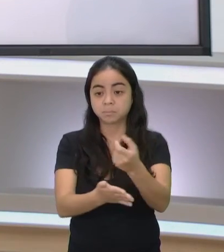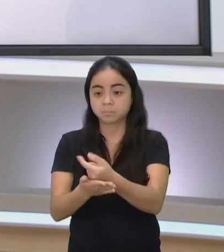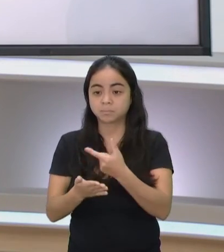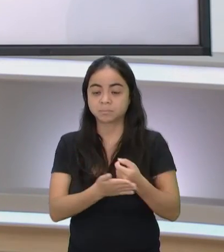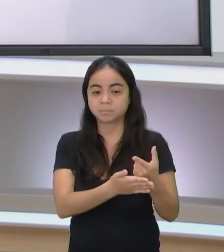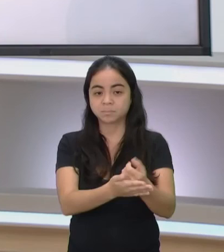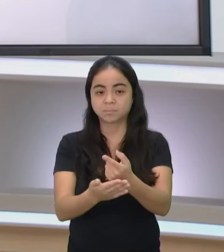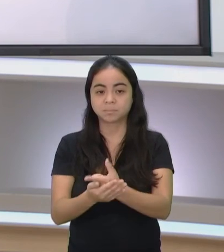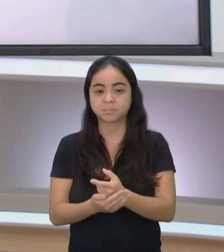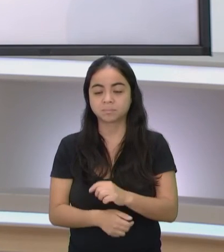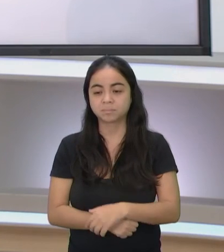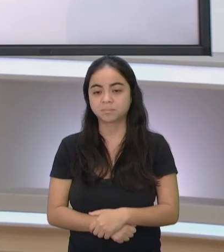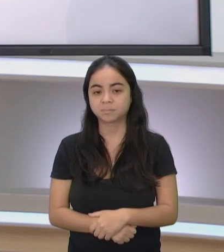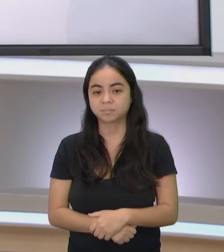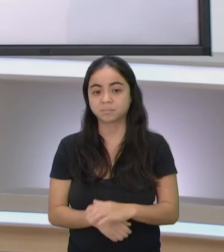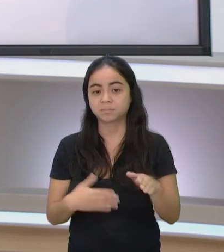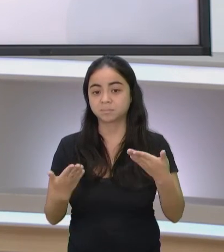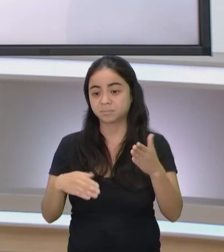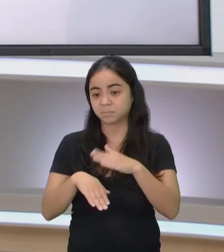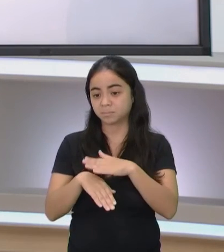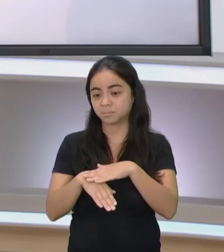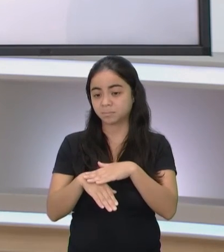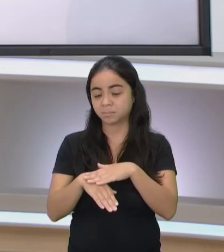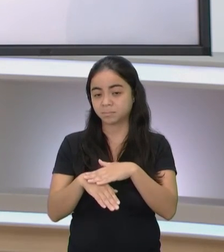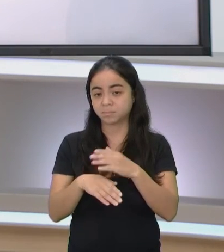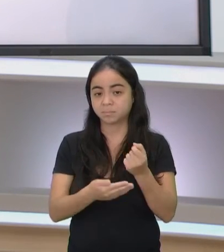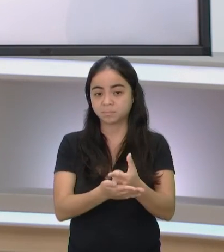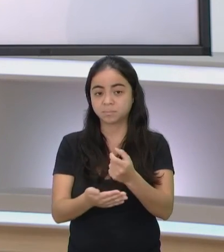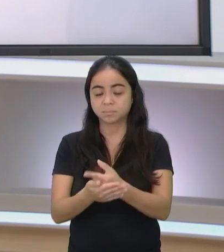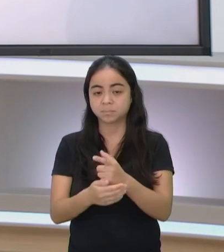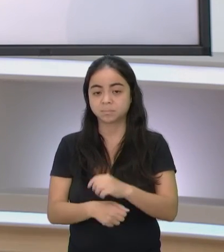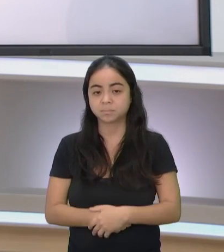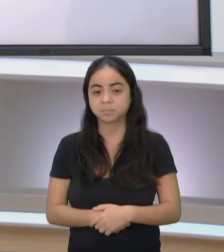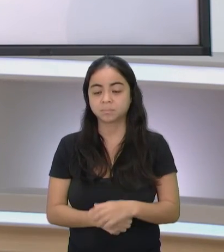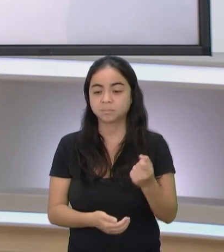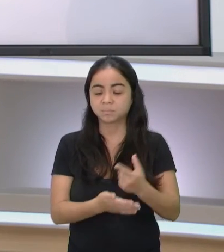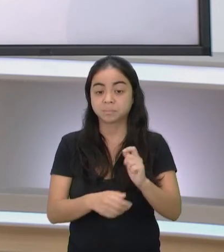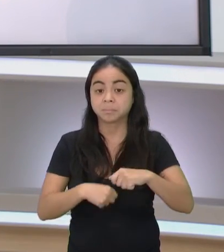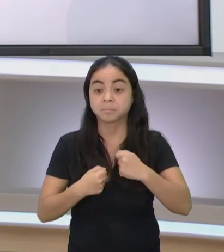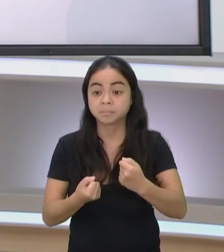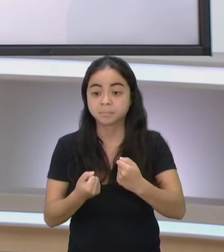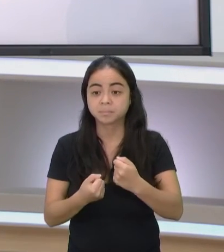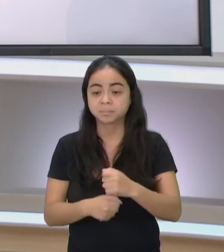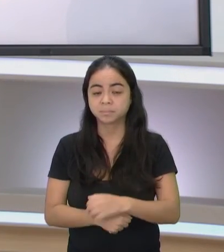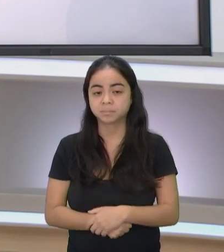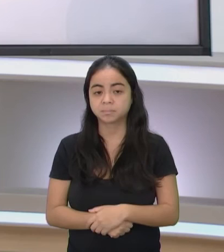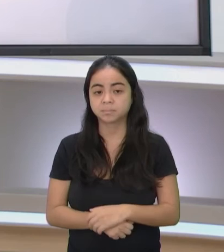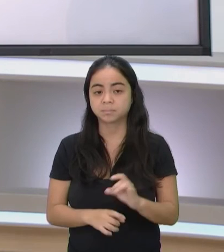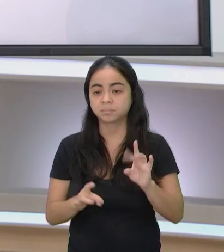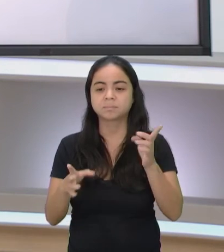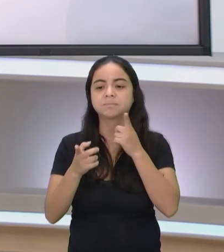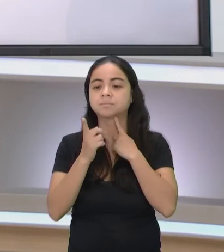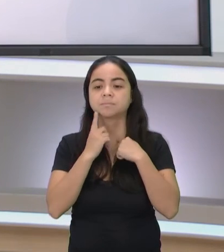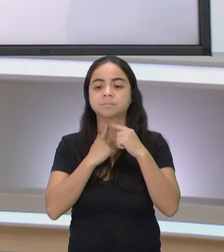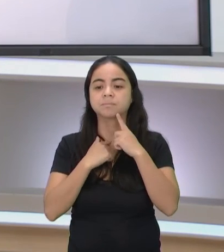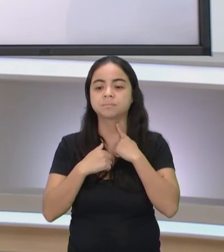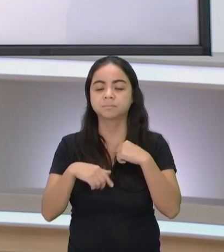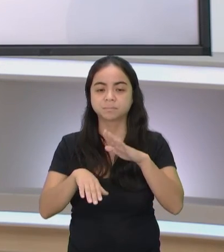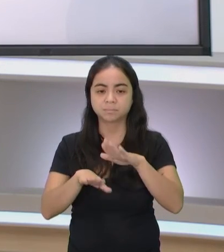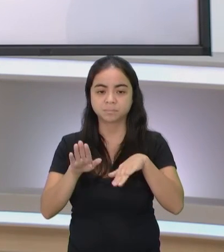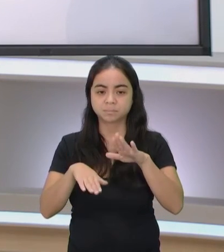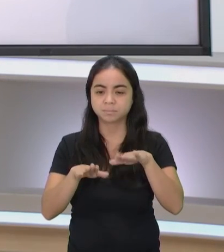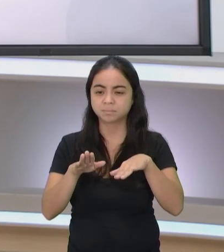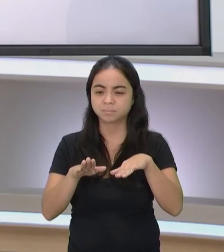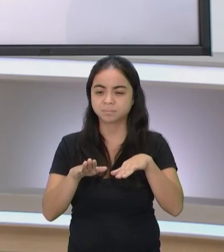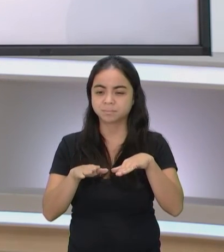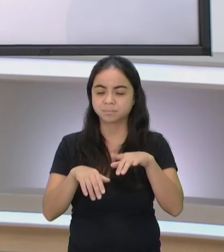né, torra tudo. O que, que a gente compra por impulso? A gente já falou que, né, comprar por impulso é só desejo. Às vezes,